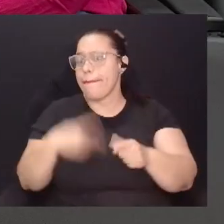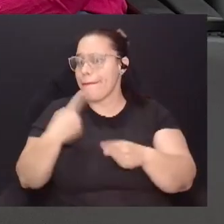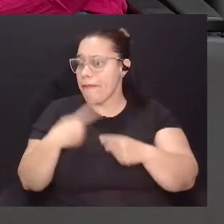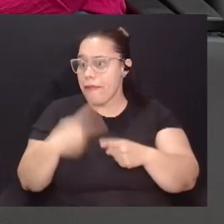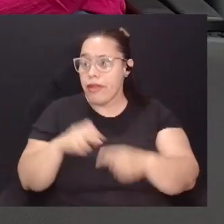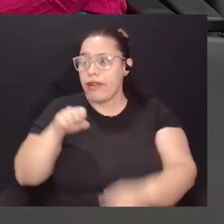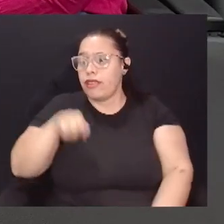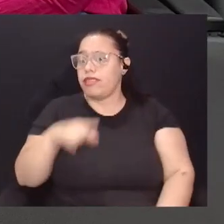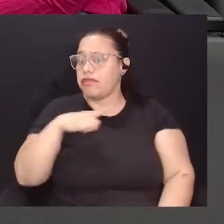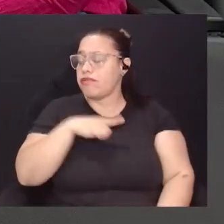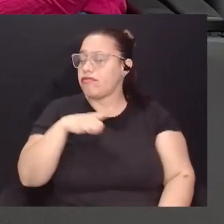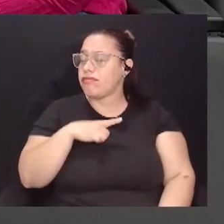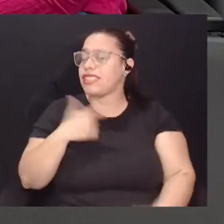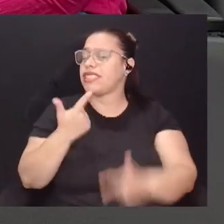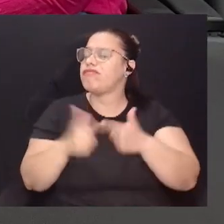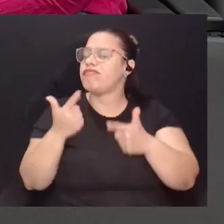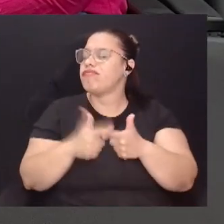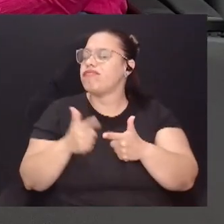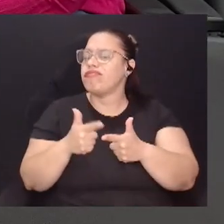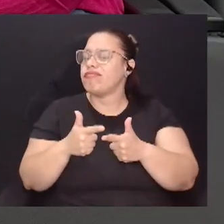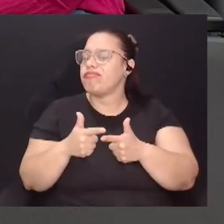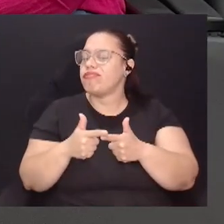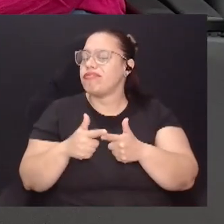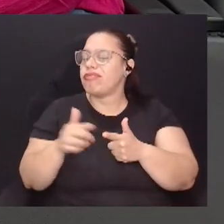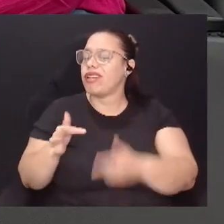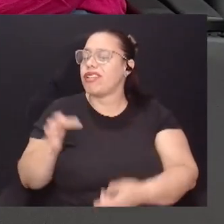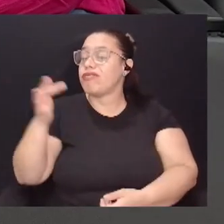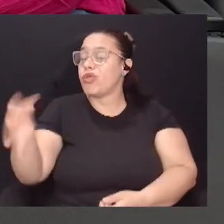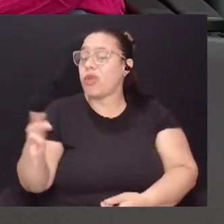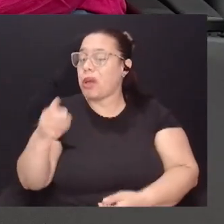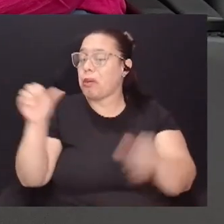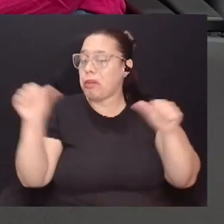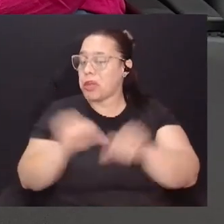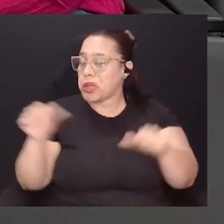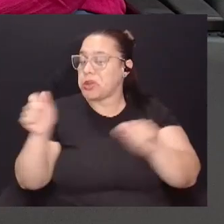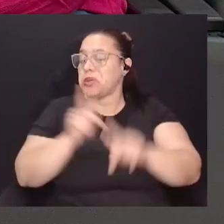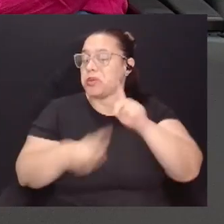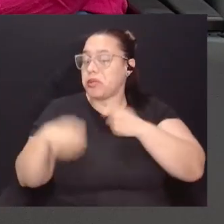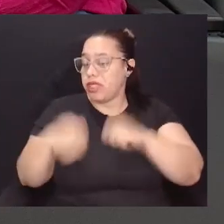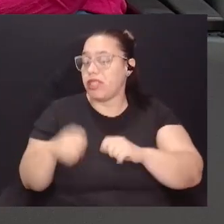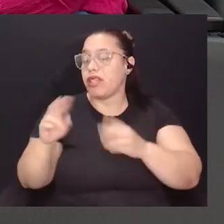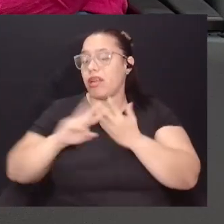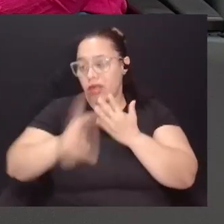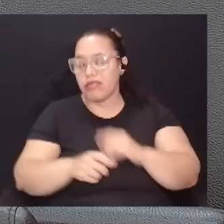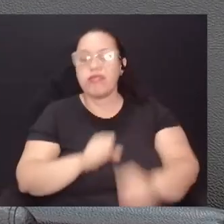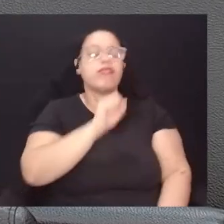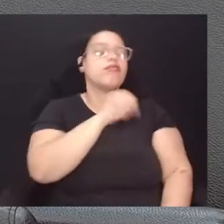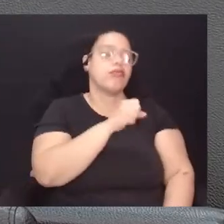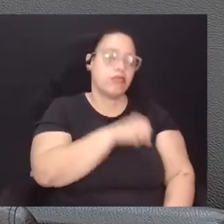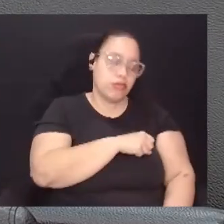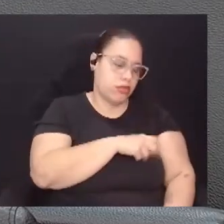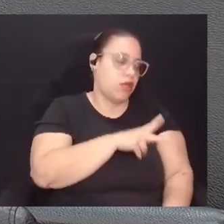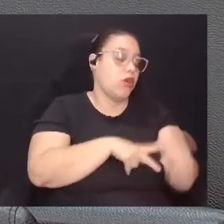áreas, porque se é algo que está com problema, mas isso vai lá na ponta, e a ponta é a população que mais precisa, né? É a